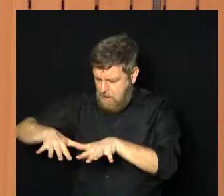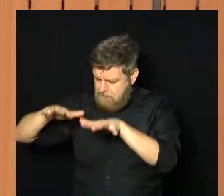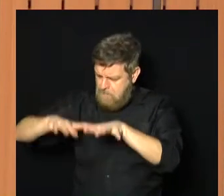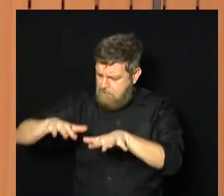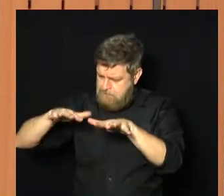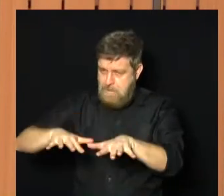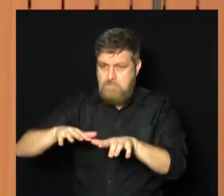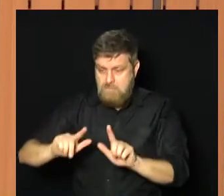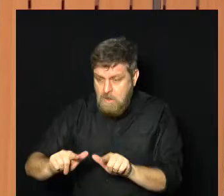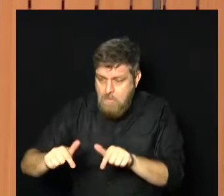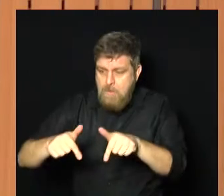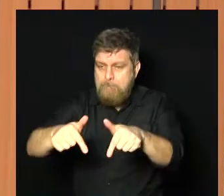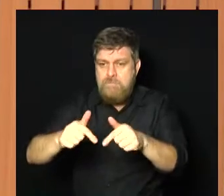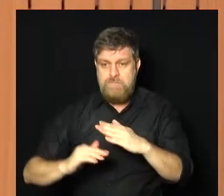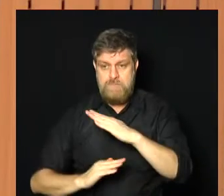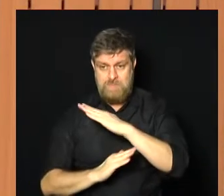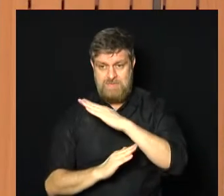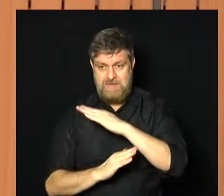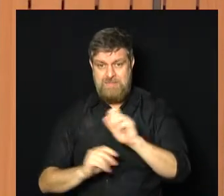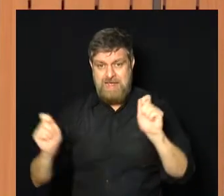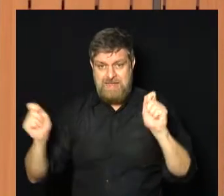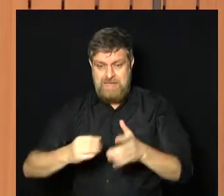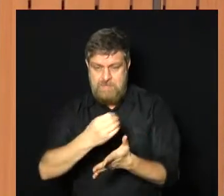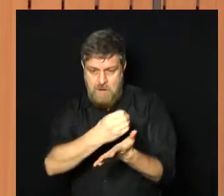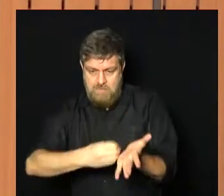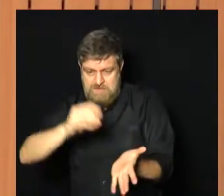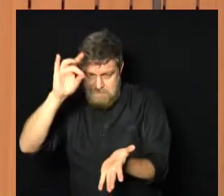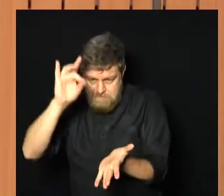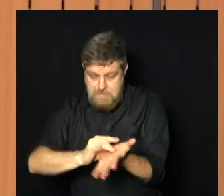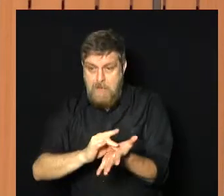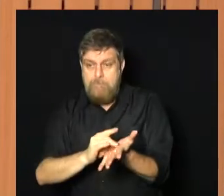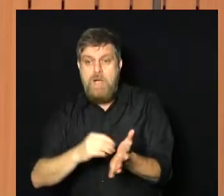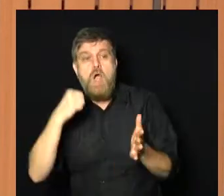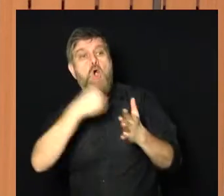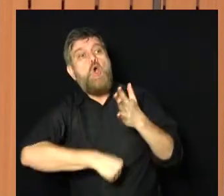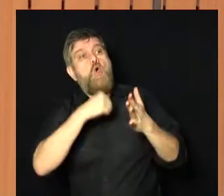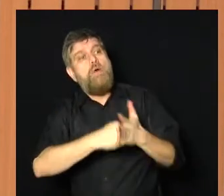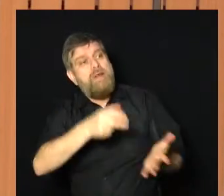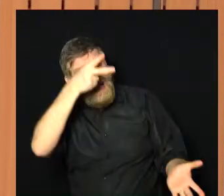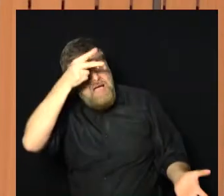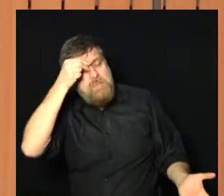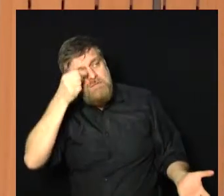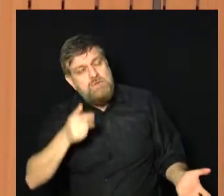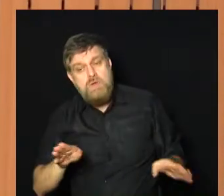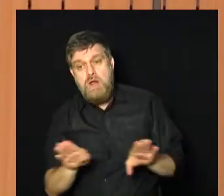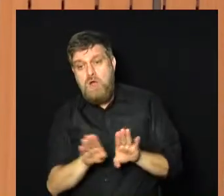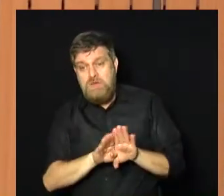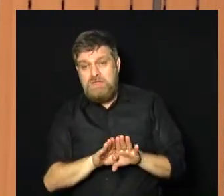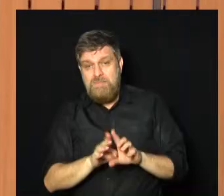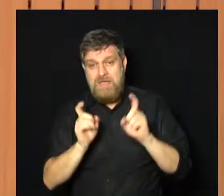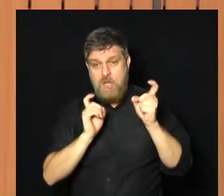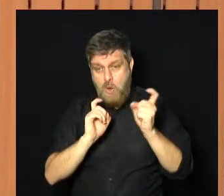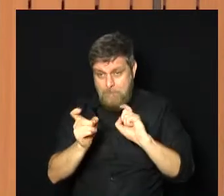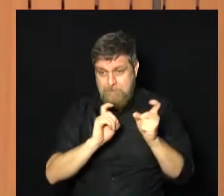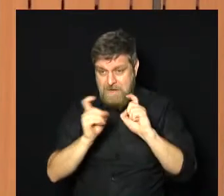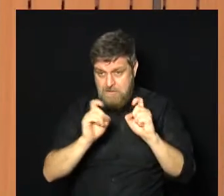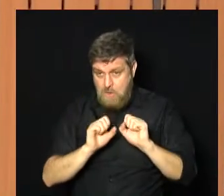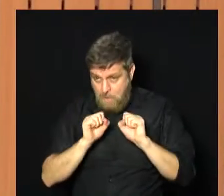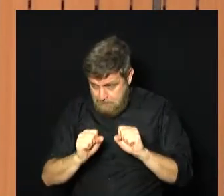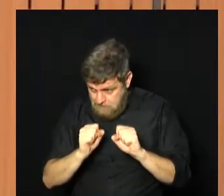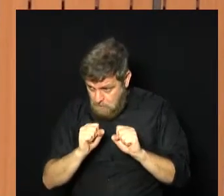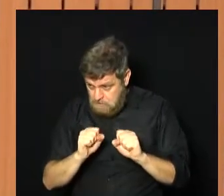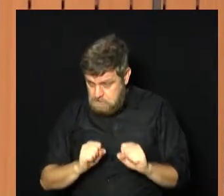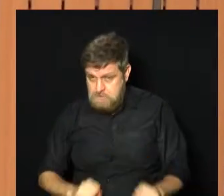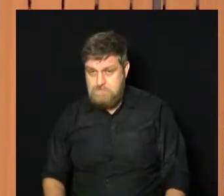adiante. A Câmara pode oficiar e cobrar a Prefeitura, além de intermediar uma reunião. Uma pergunta: se